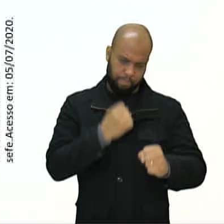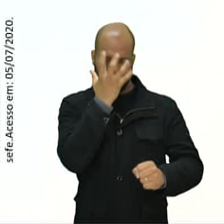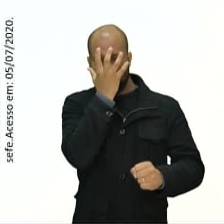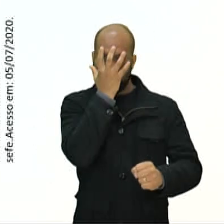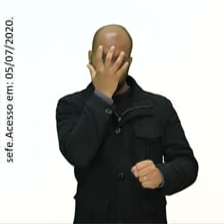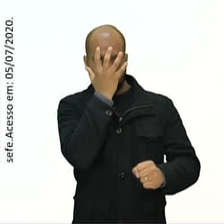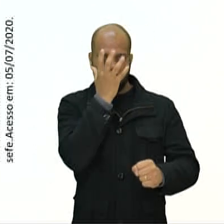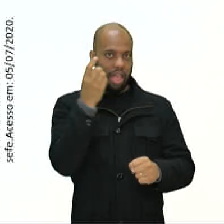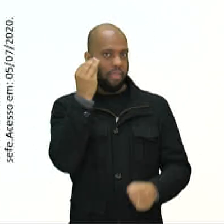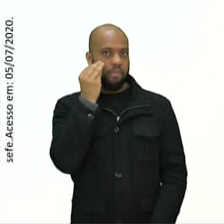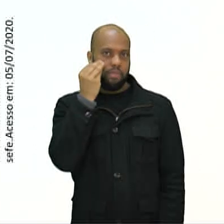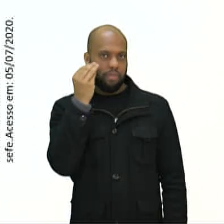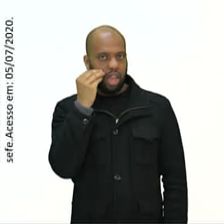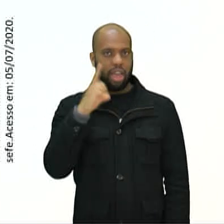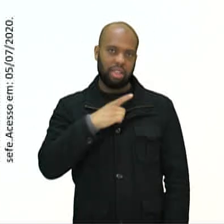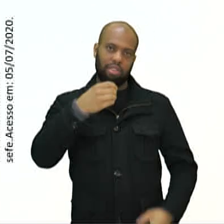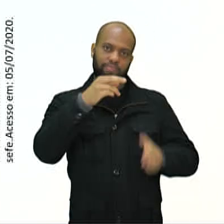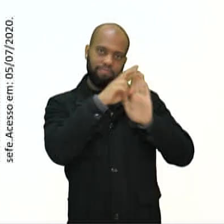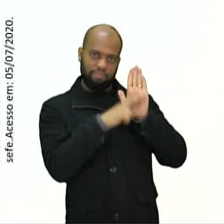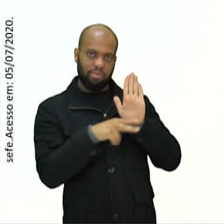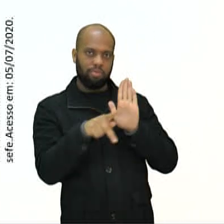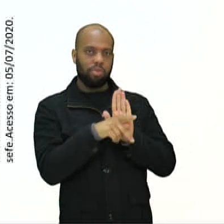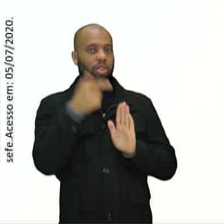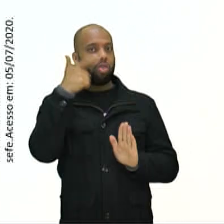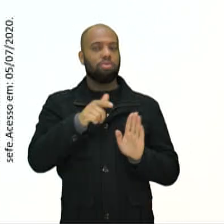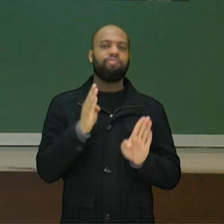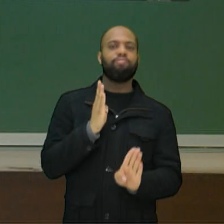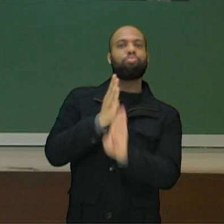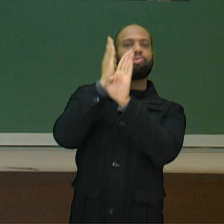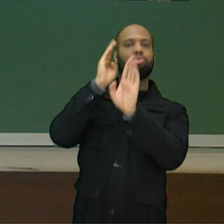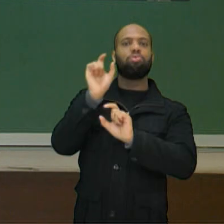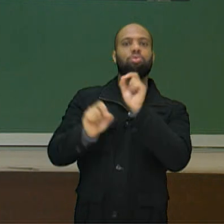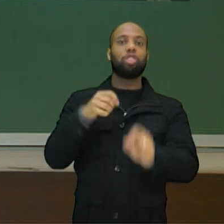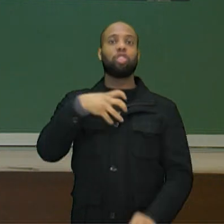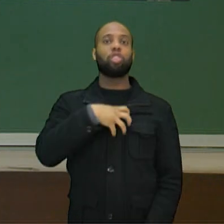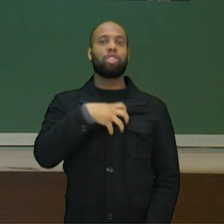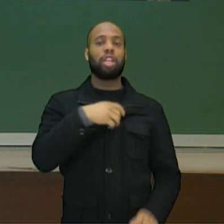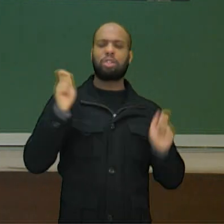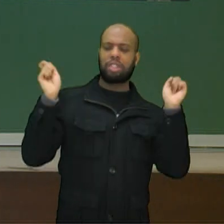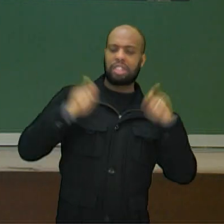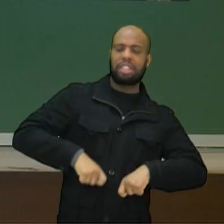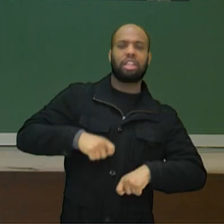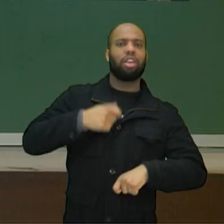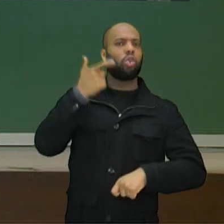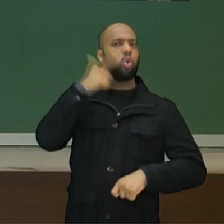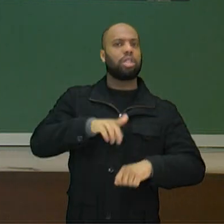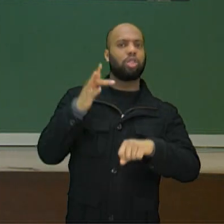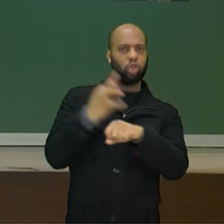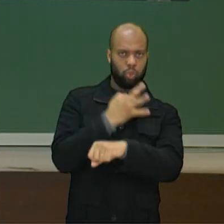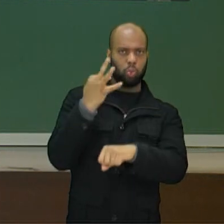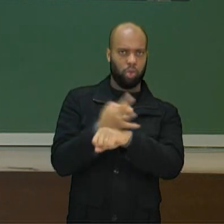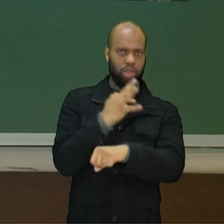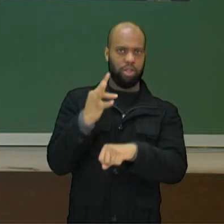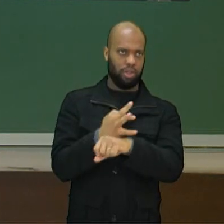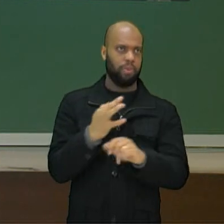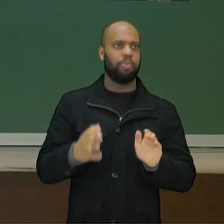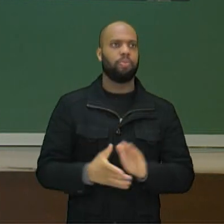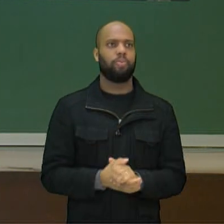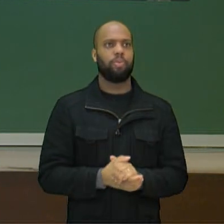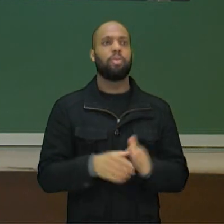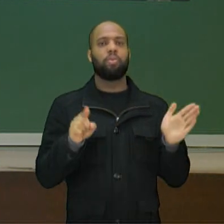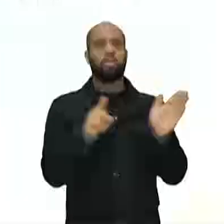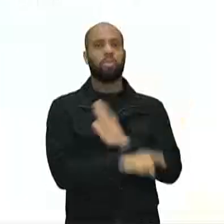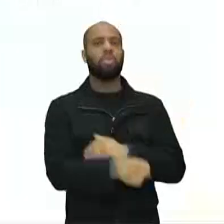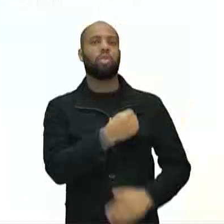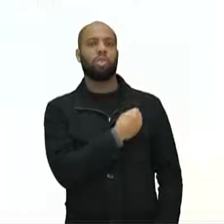vai ter todo um protocolo para identificar qual é essa capacidade da pessoa.